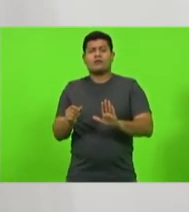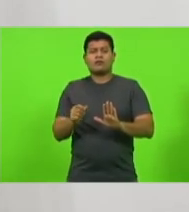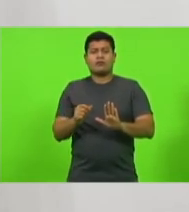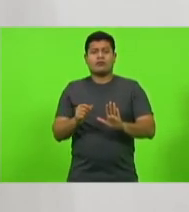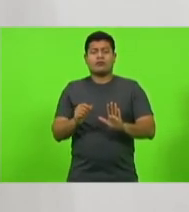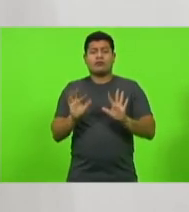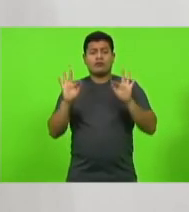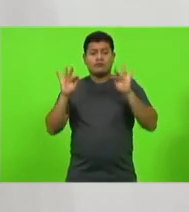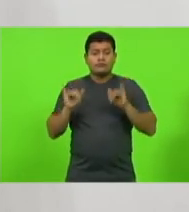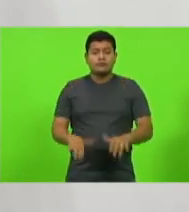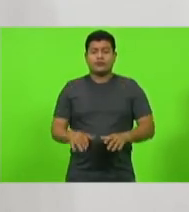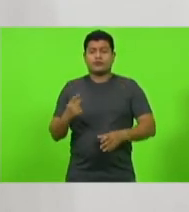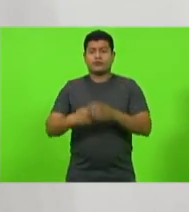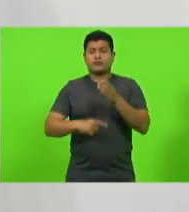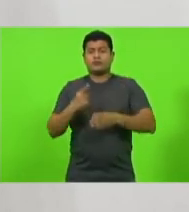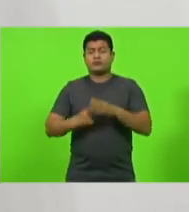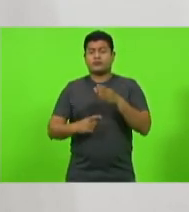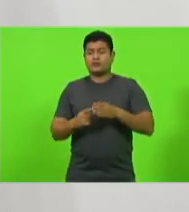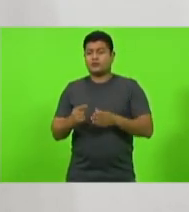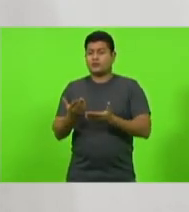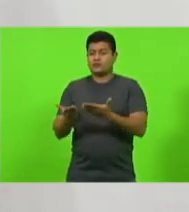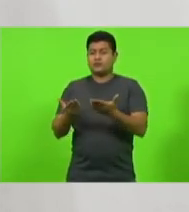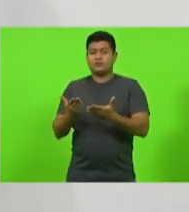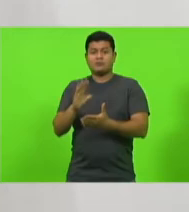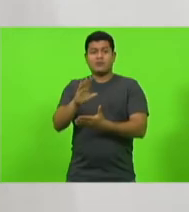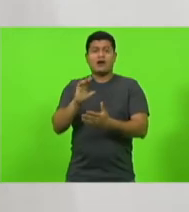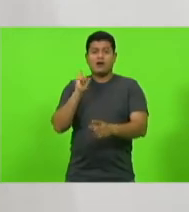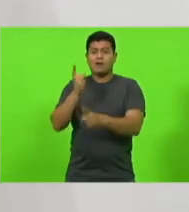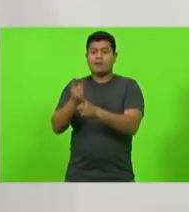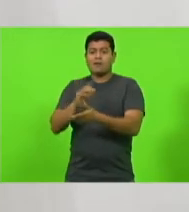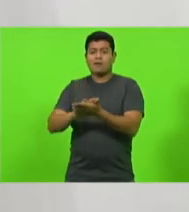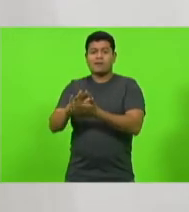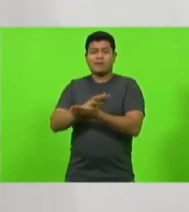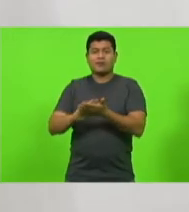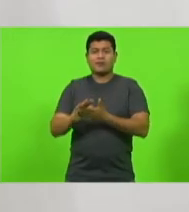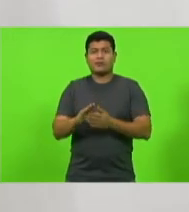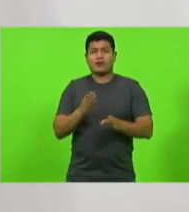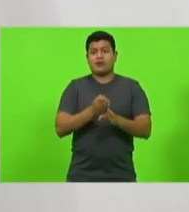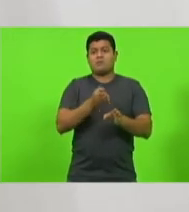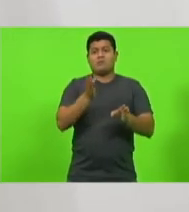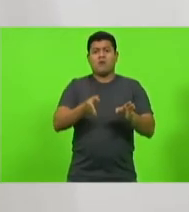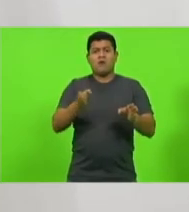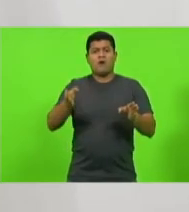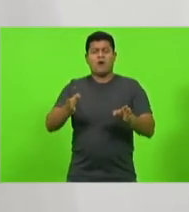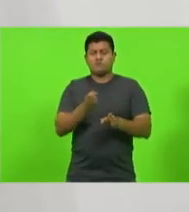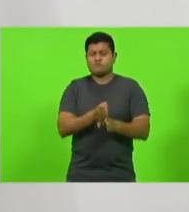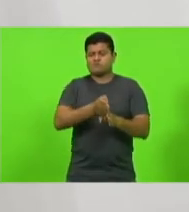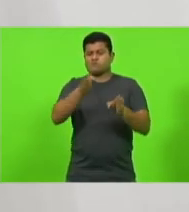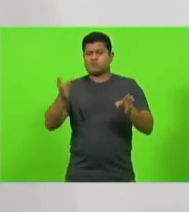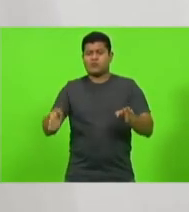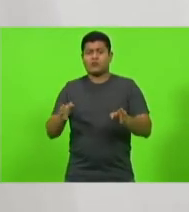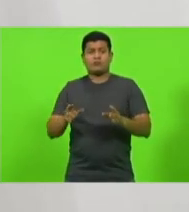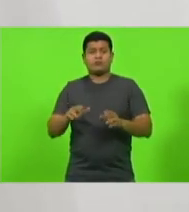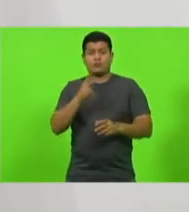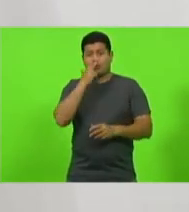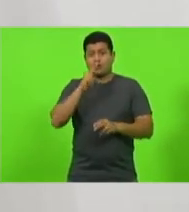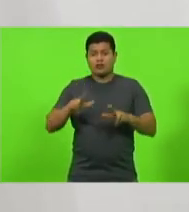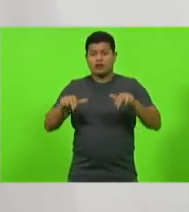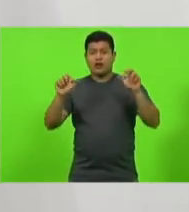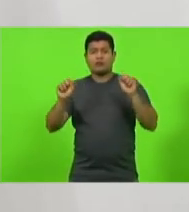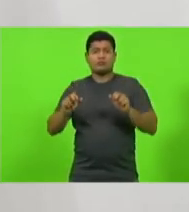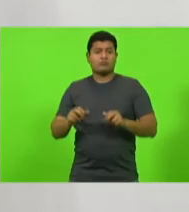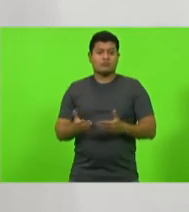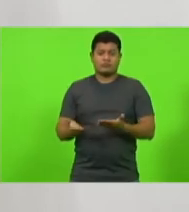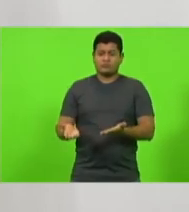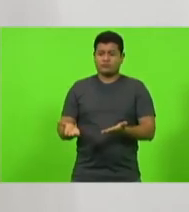dessa comissão sem conclusão nenhuma, essa prorrogação que nunca acaba, o que mais eles estão querendo será? Será